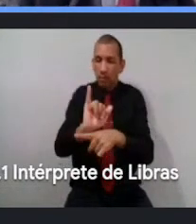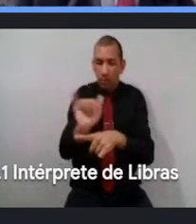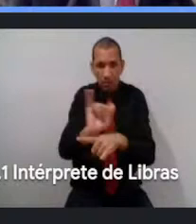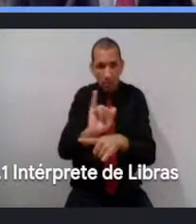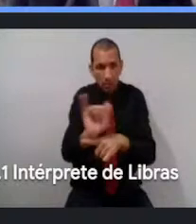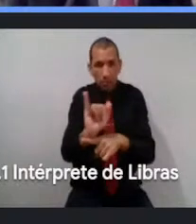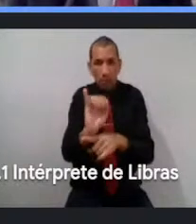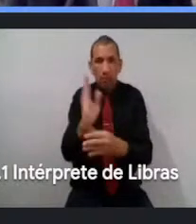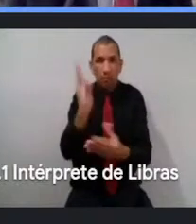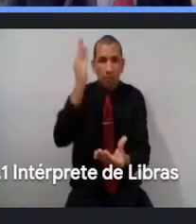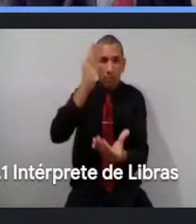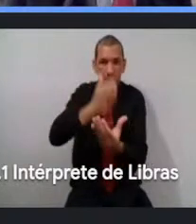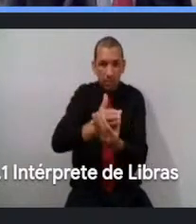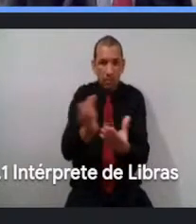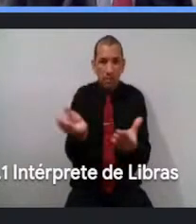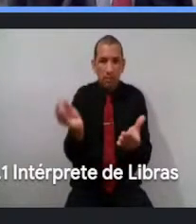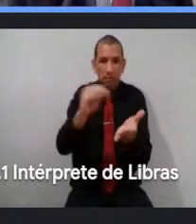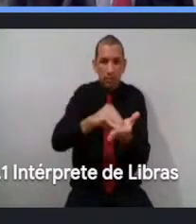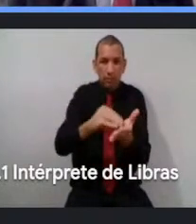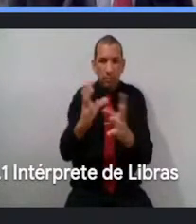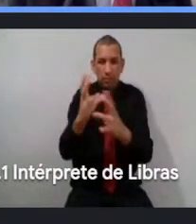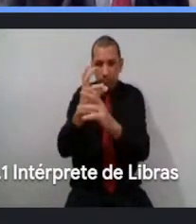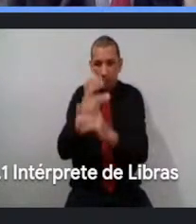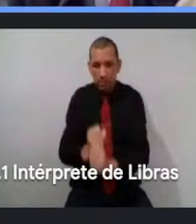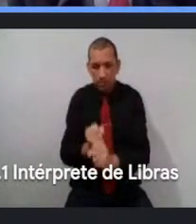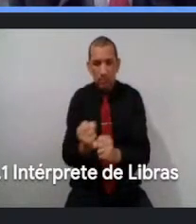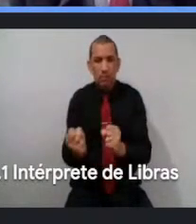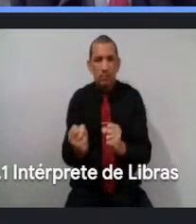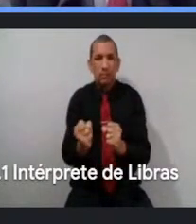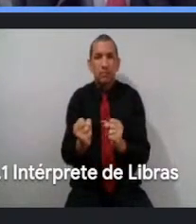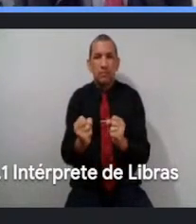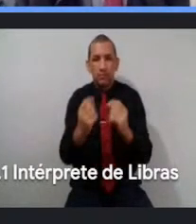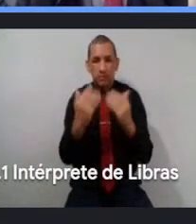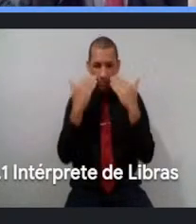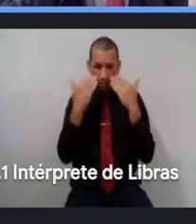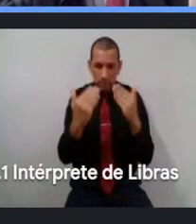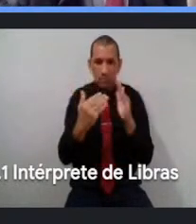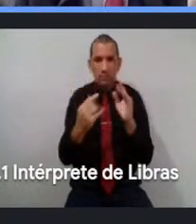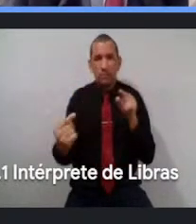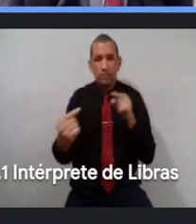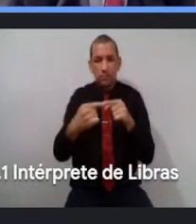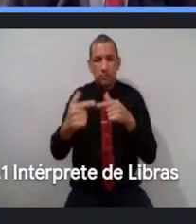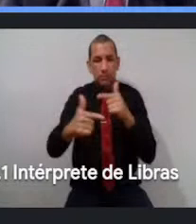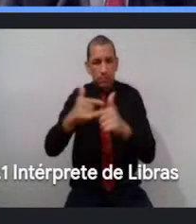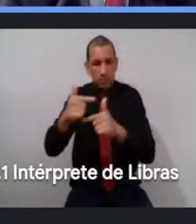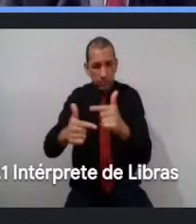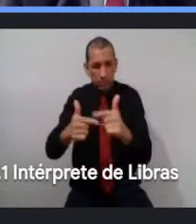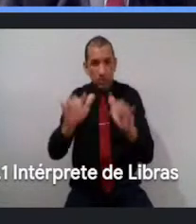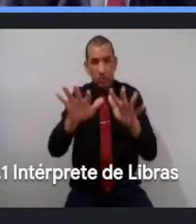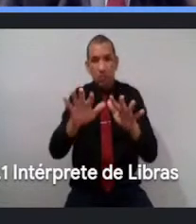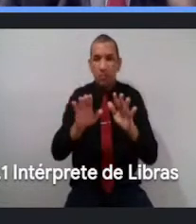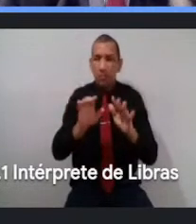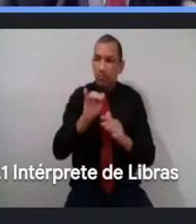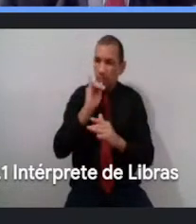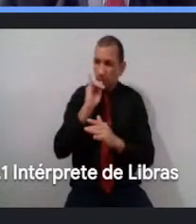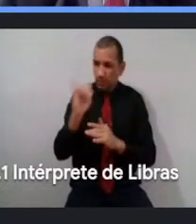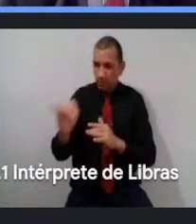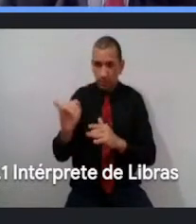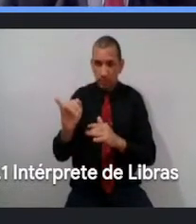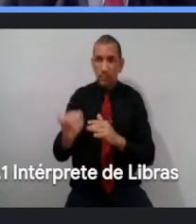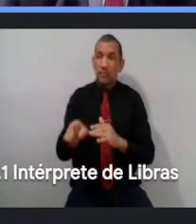arquivo e prestação de cotas de vida next notificar o interessado